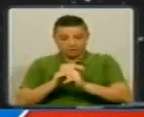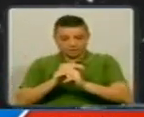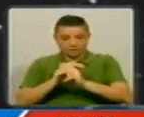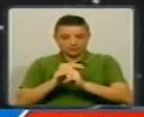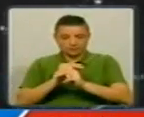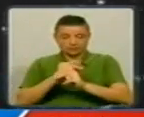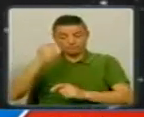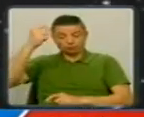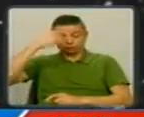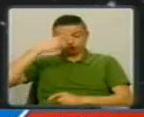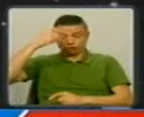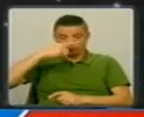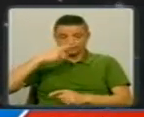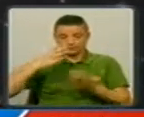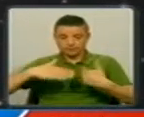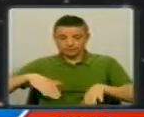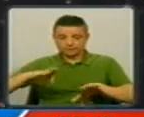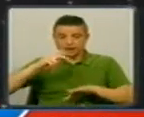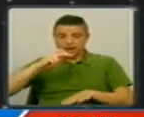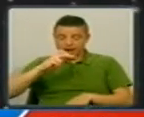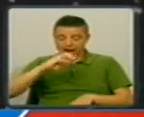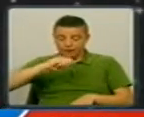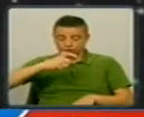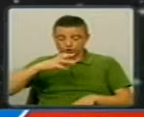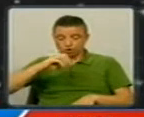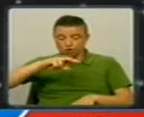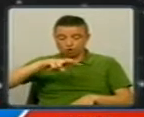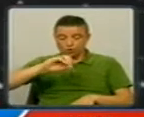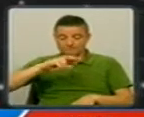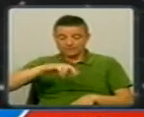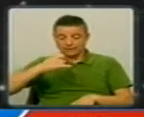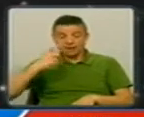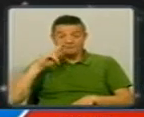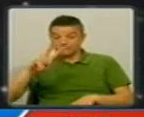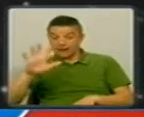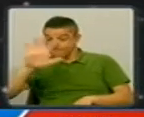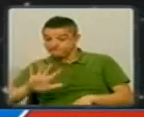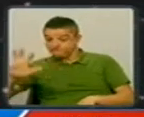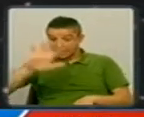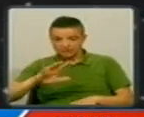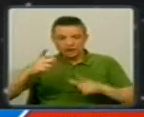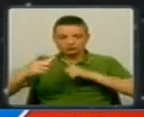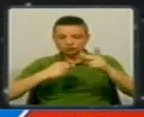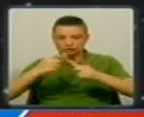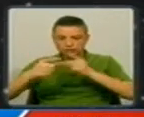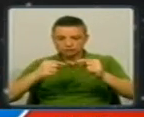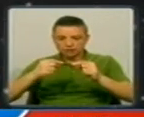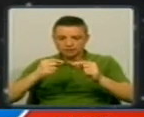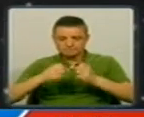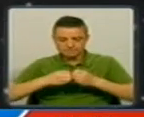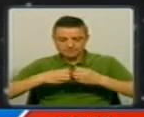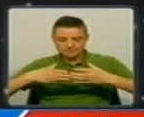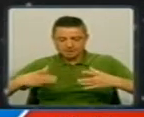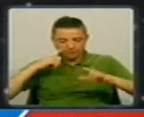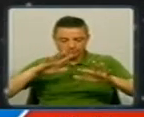a história. E o que a astronomia nos diz é que aquilo que nós estamos a ver nesta imagem, mais no centro, é uma estrela que está a aumentar de brilho.